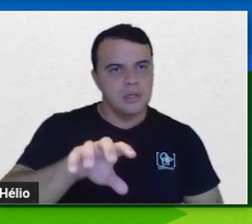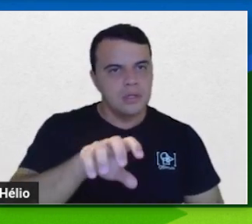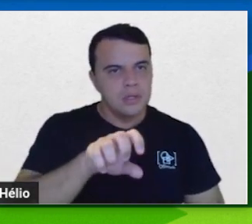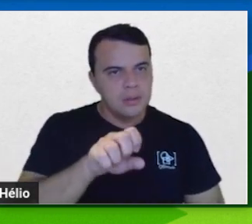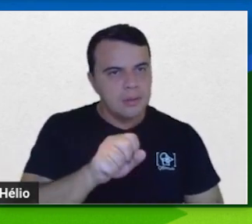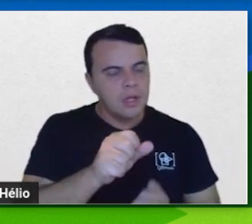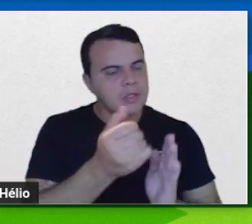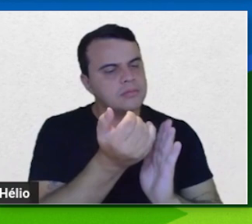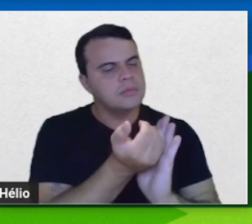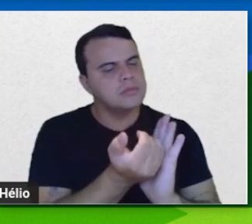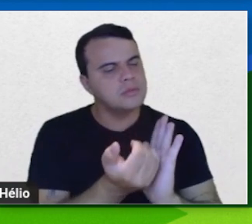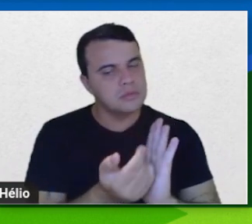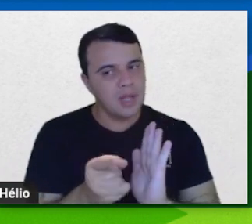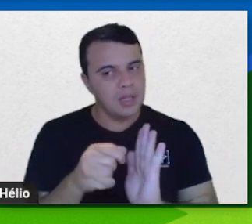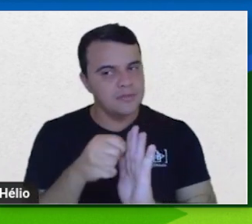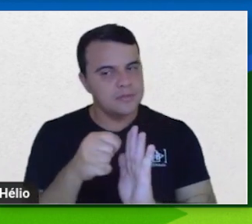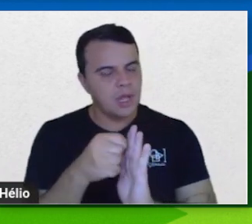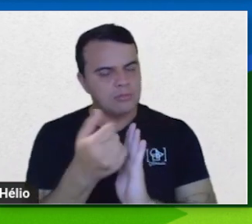lista e